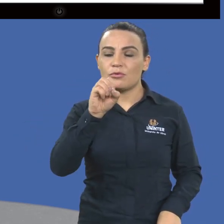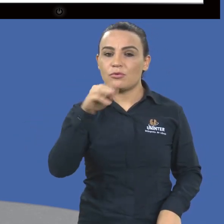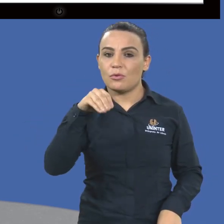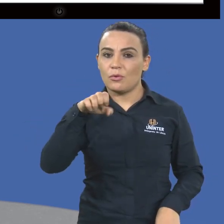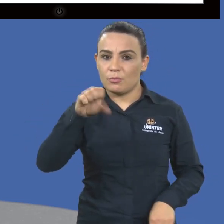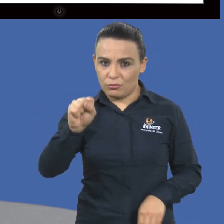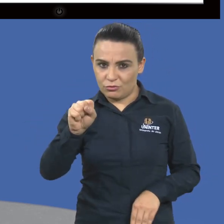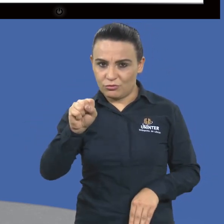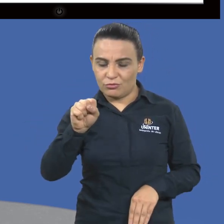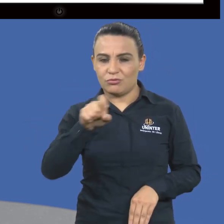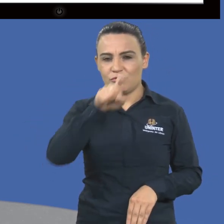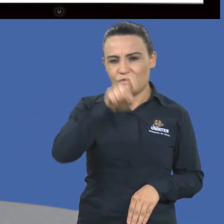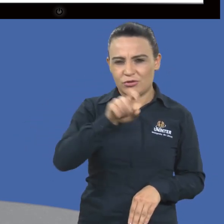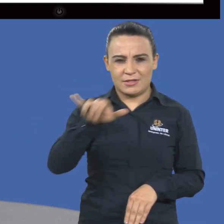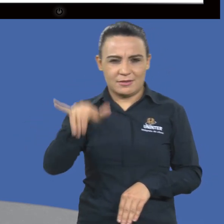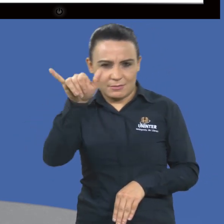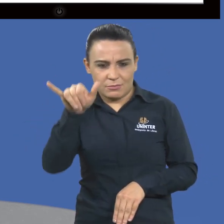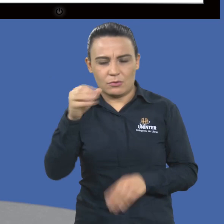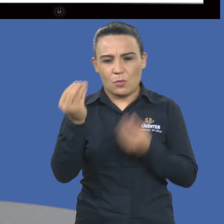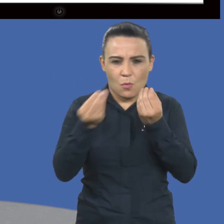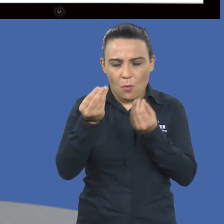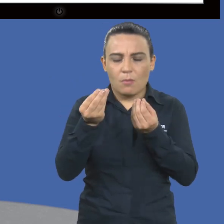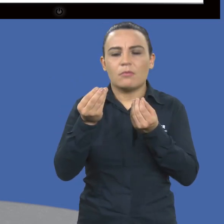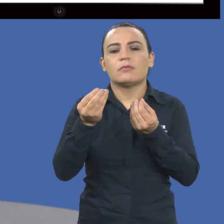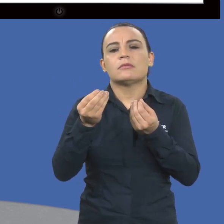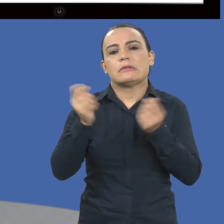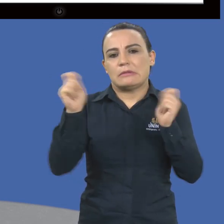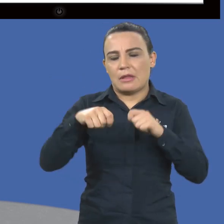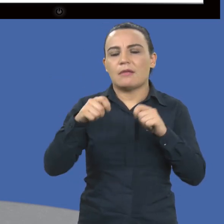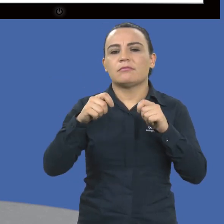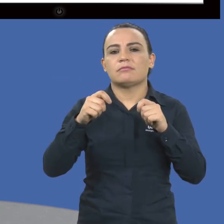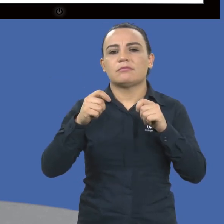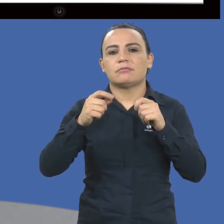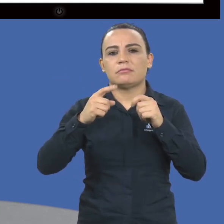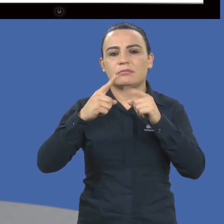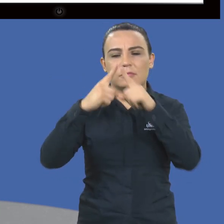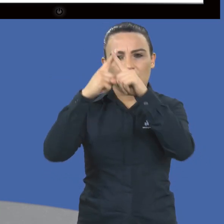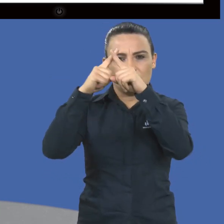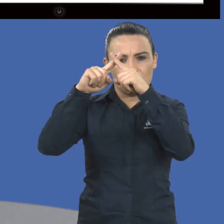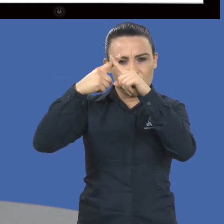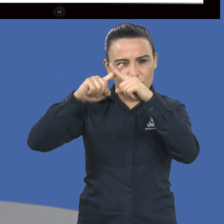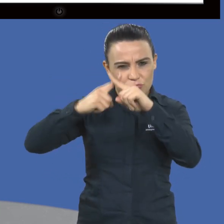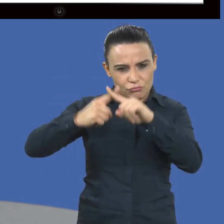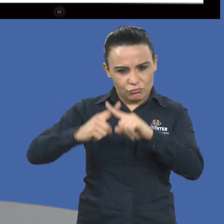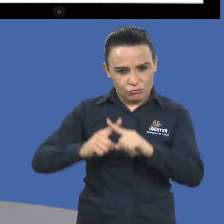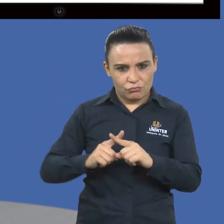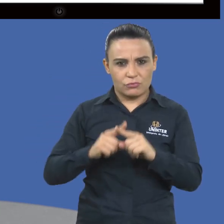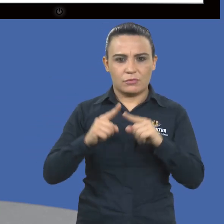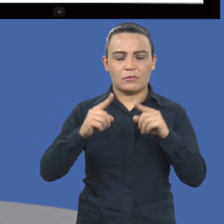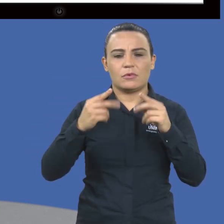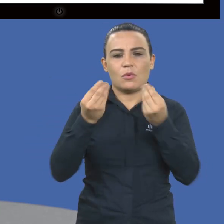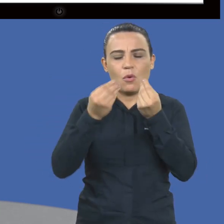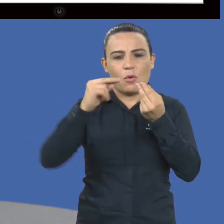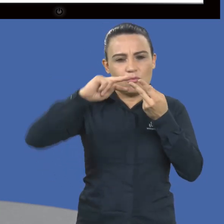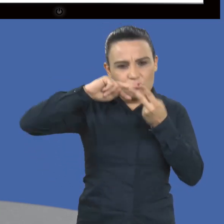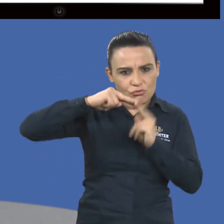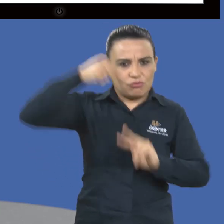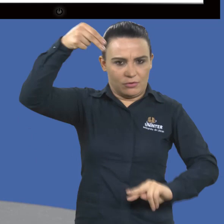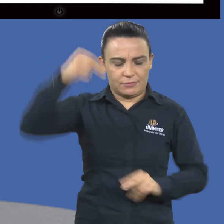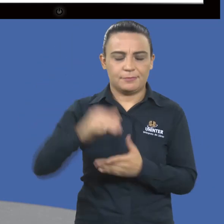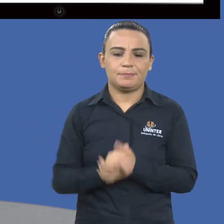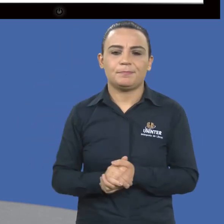E por último, nesse questionamento, às vezes o casal fala assim: doutor, mas não tinha como